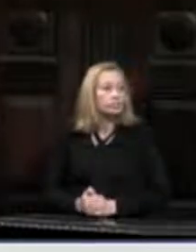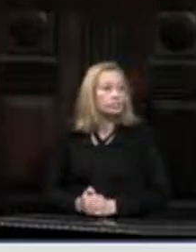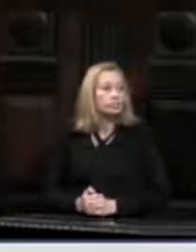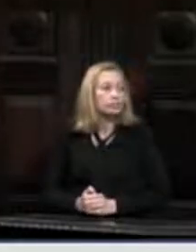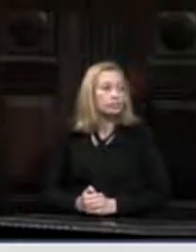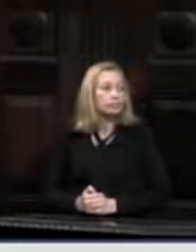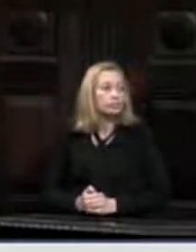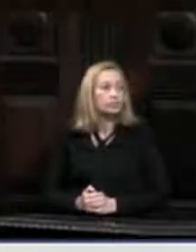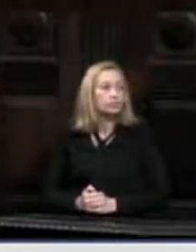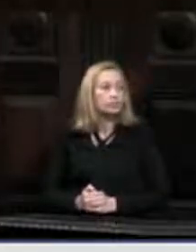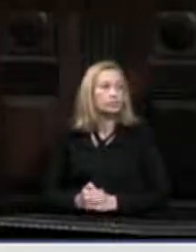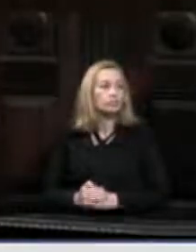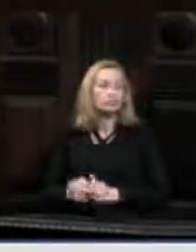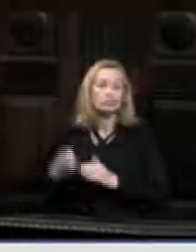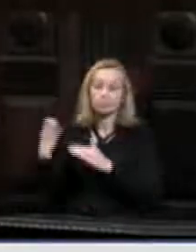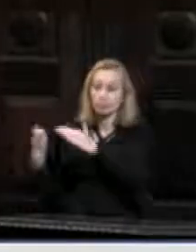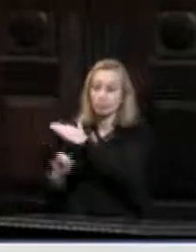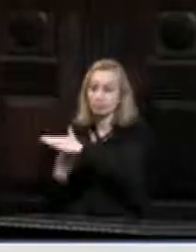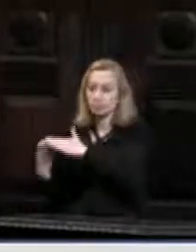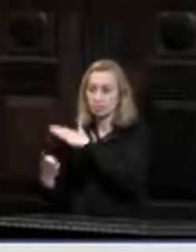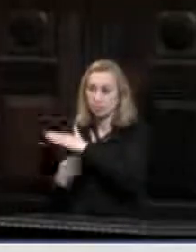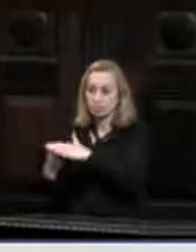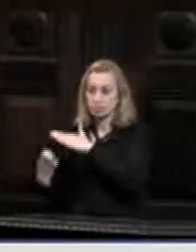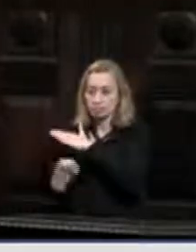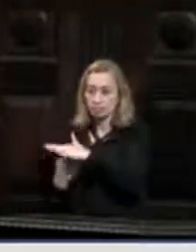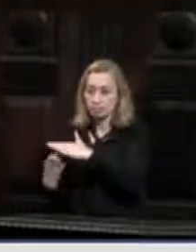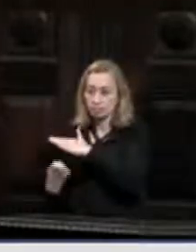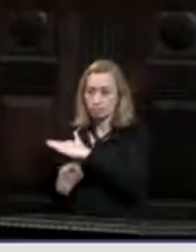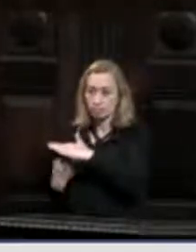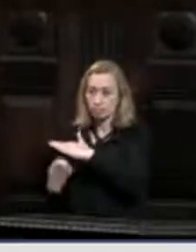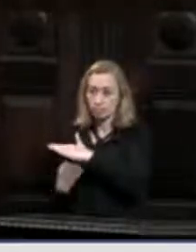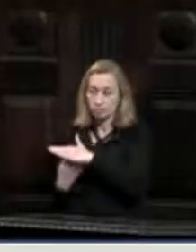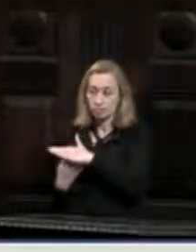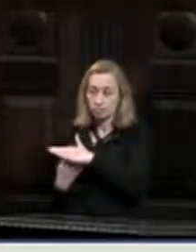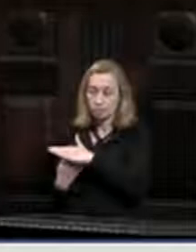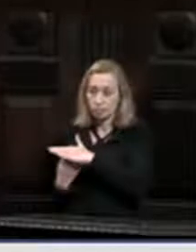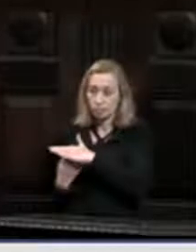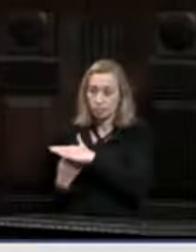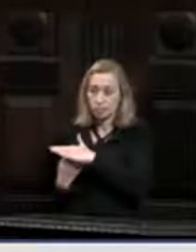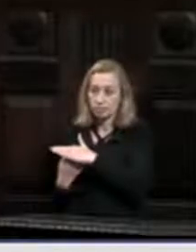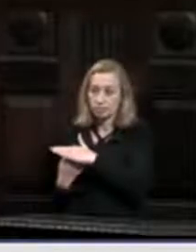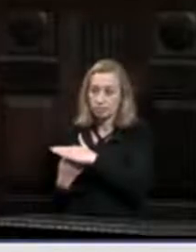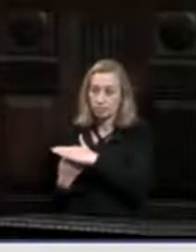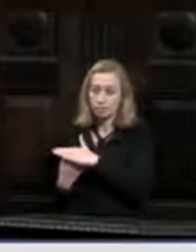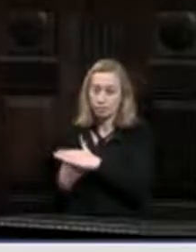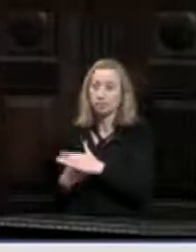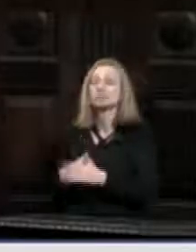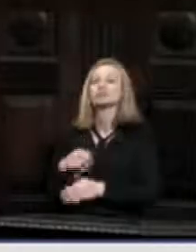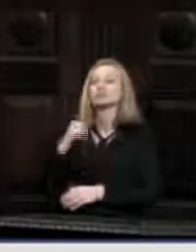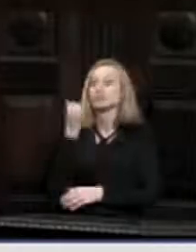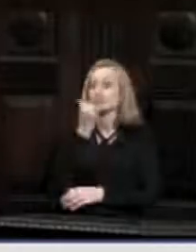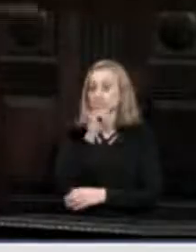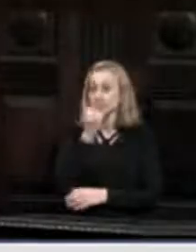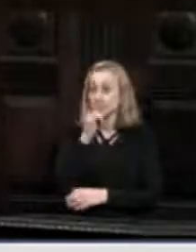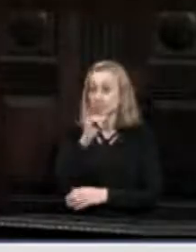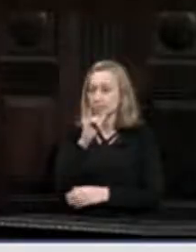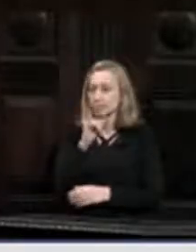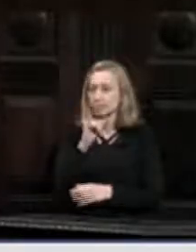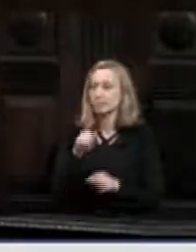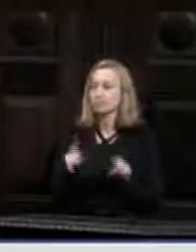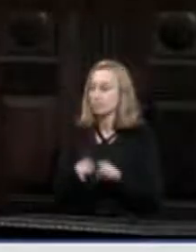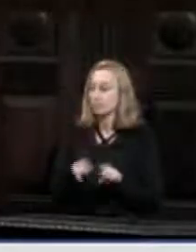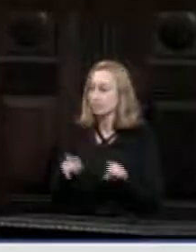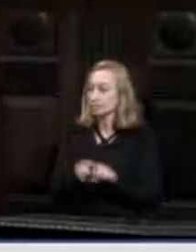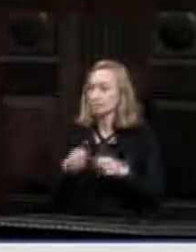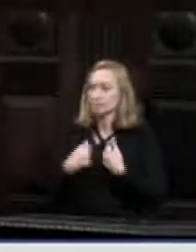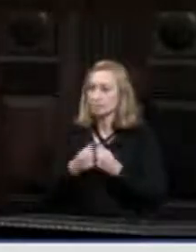são as agências reguladoras. Eu disse são as agências reguladoras porque o Estado hoje tem a AGETRANS, que se propõe